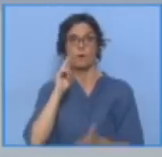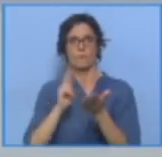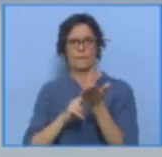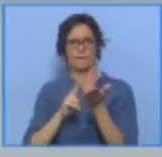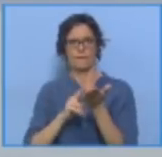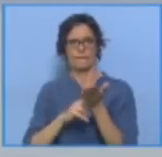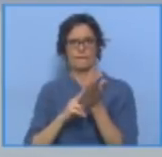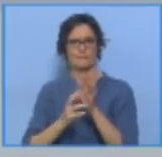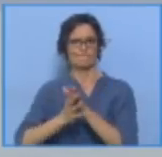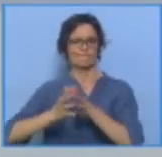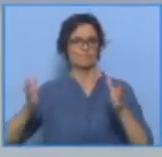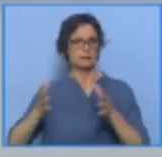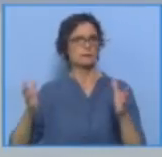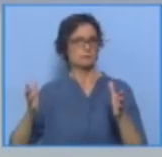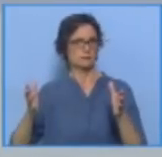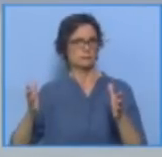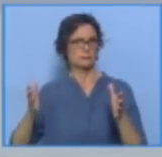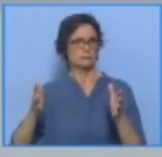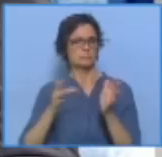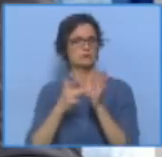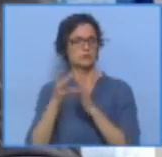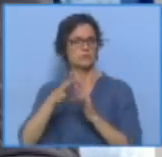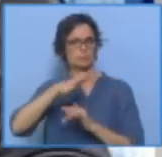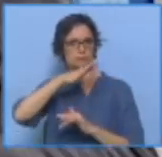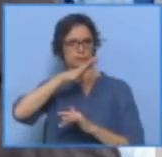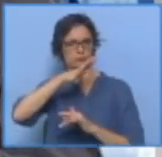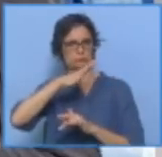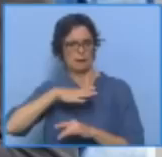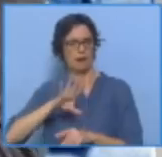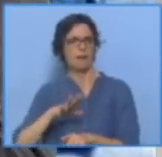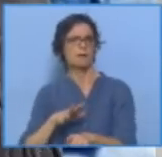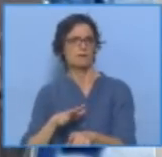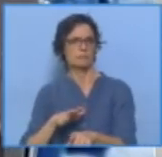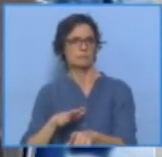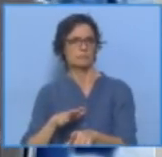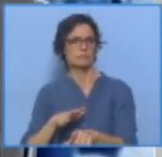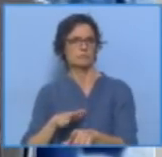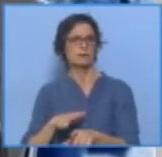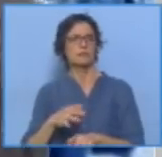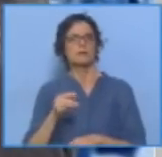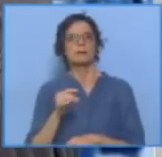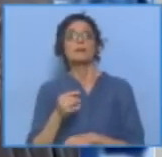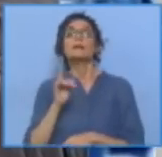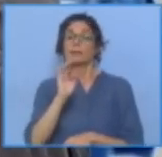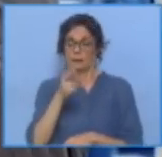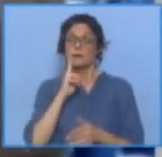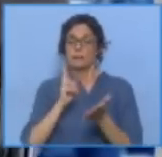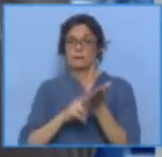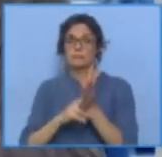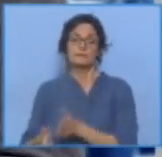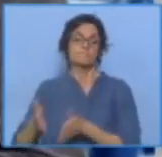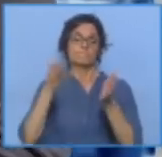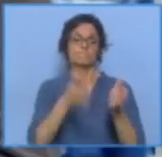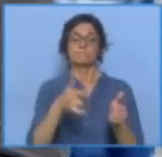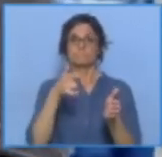que Jesus Exatamente. As pessoas, por um lado, eu acho que é exatamente isso, que por um lado toda a